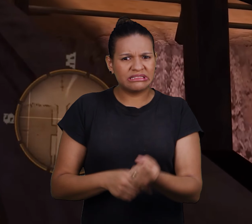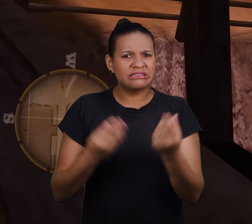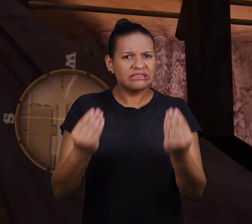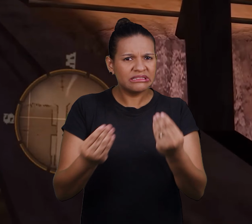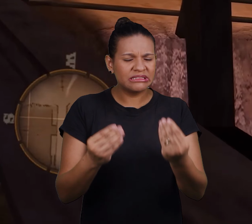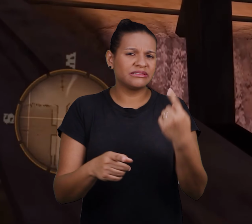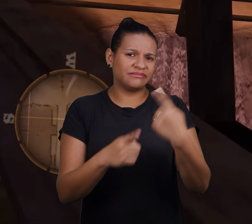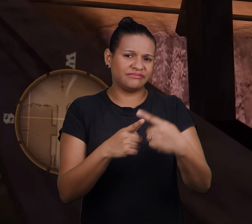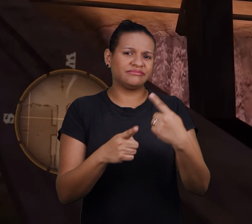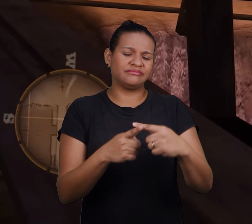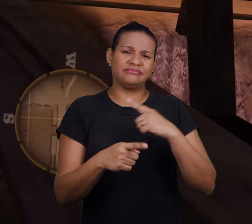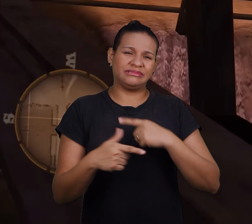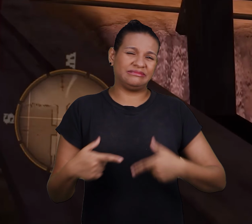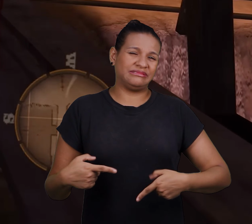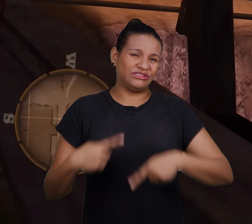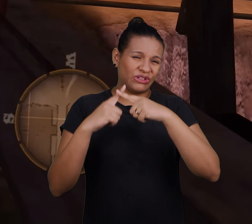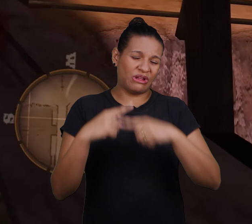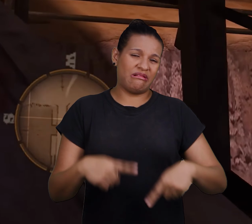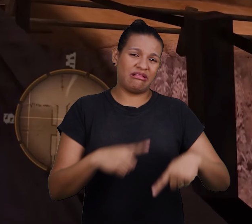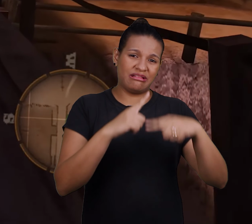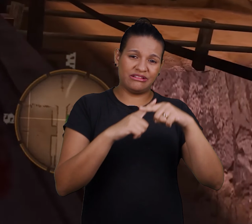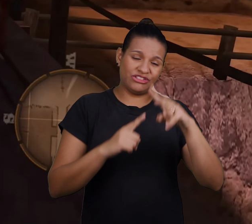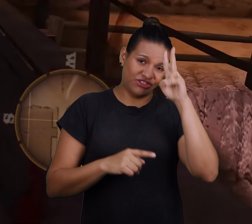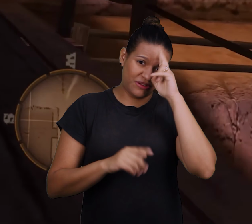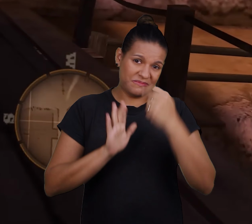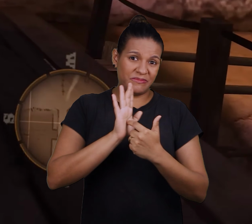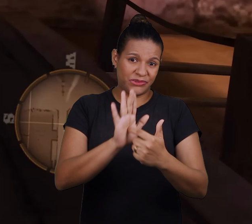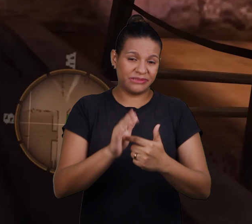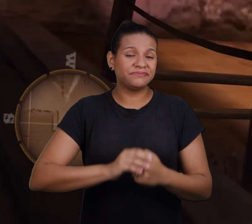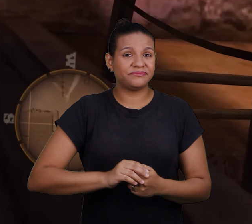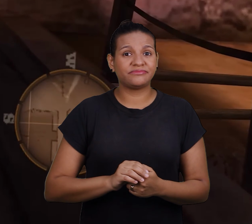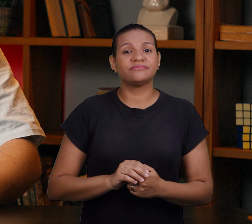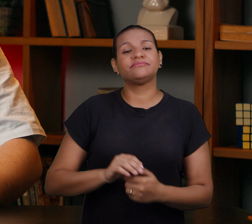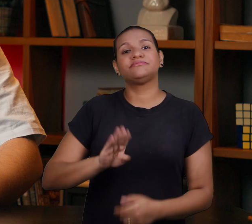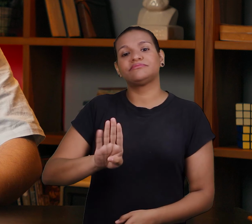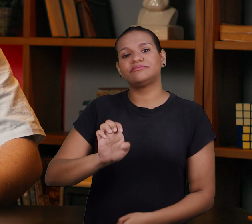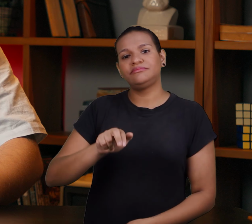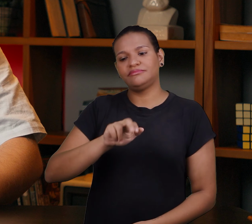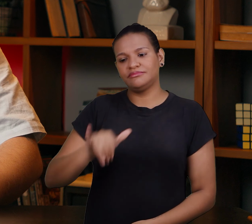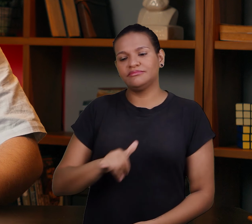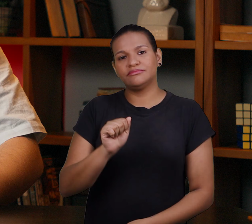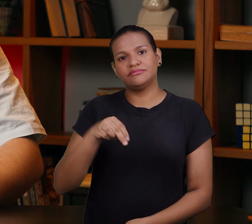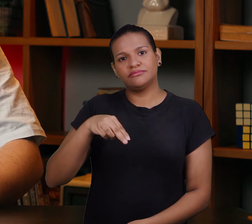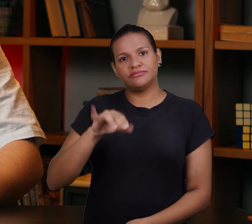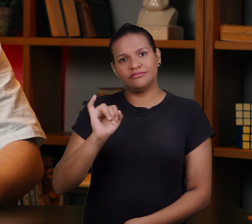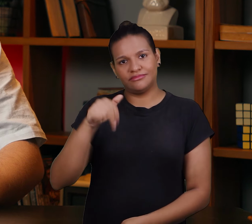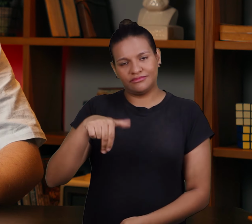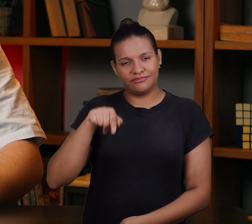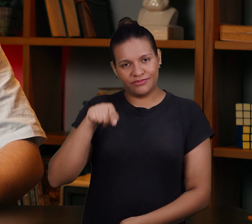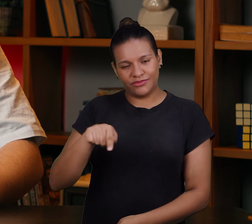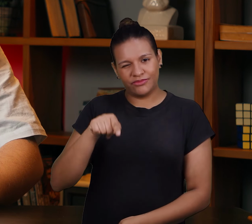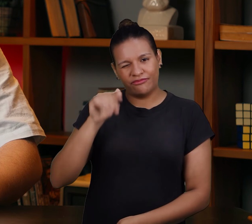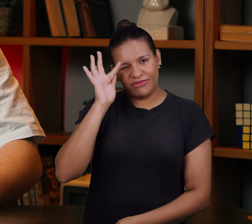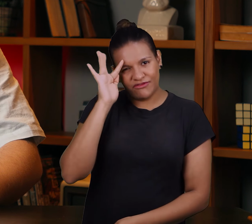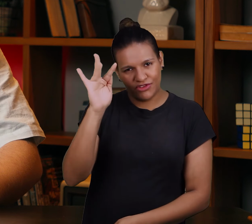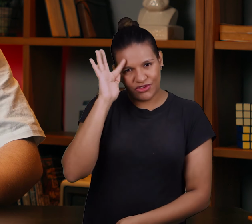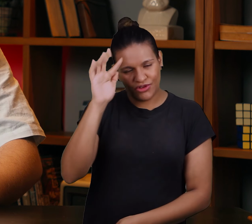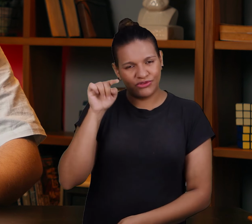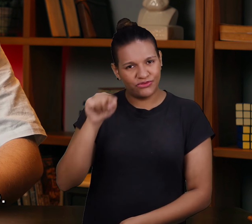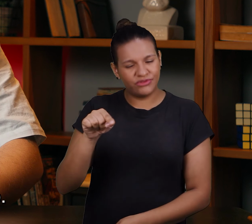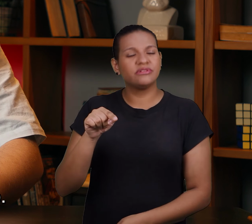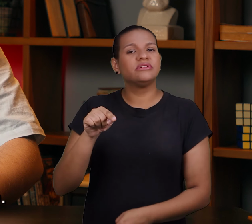é aceitável porque na batalha histórica os indígenas perderam. Walter Benjamin, filósofo e literato alemão do século